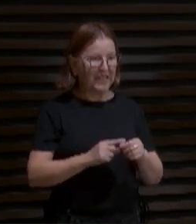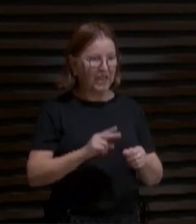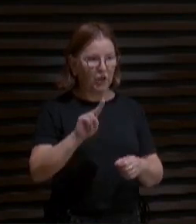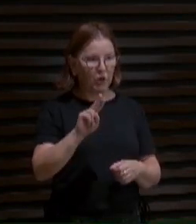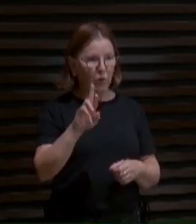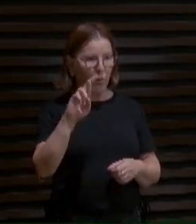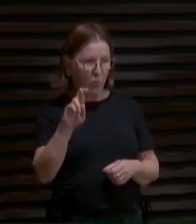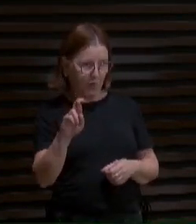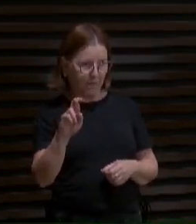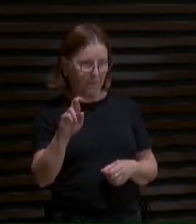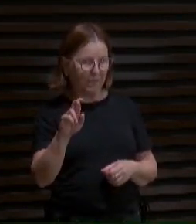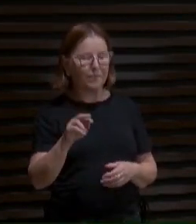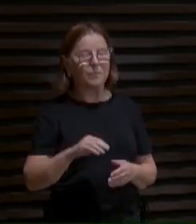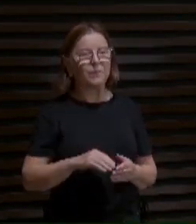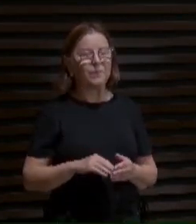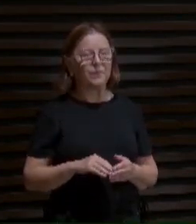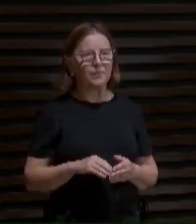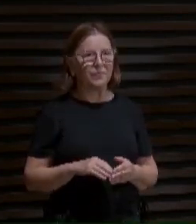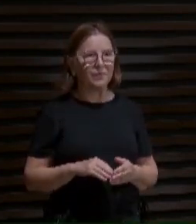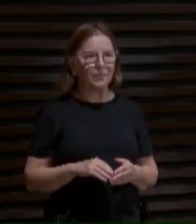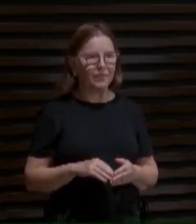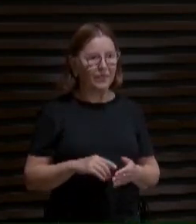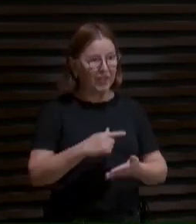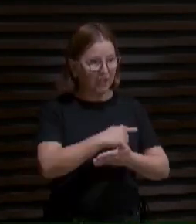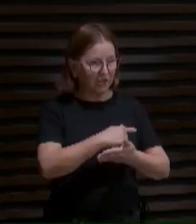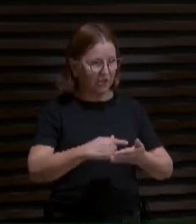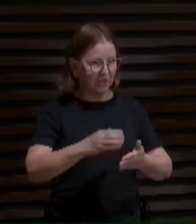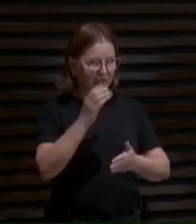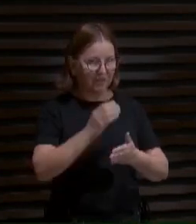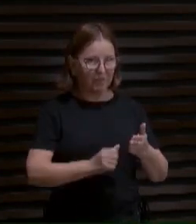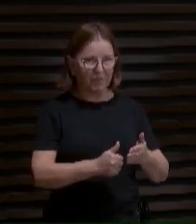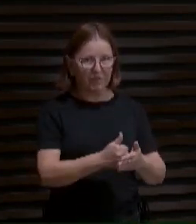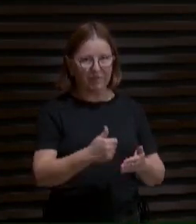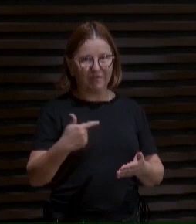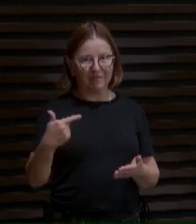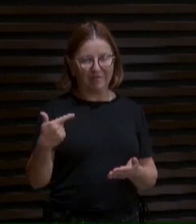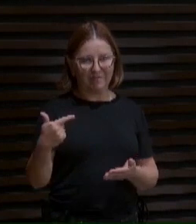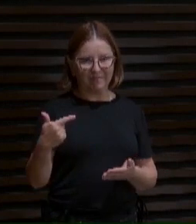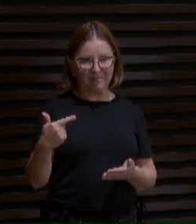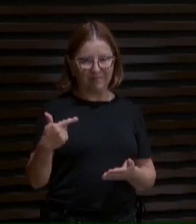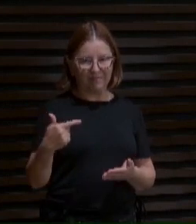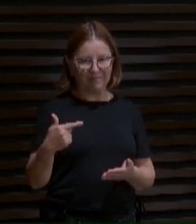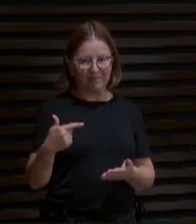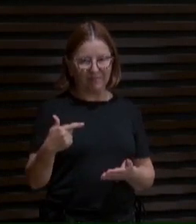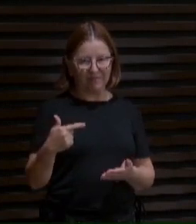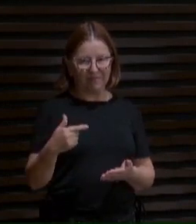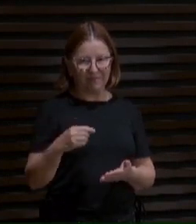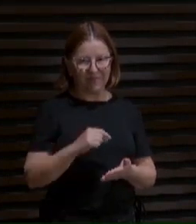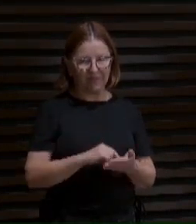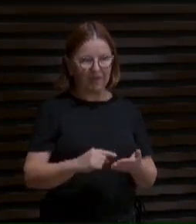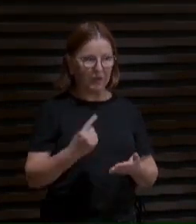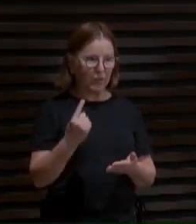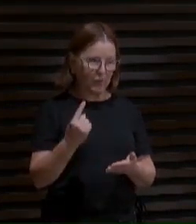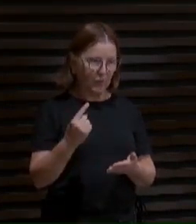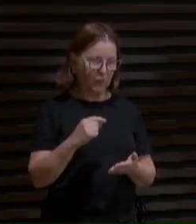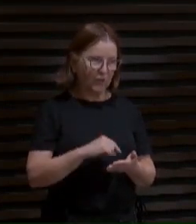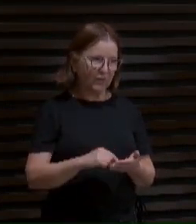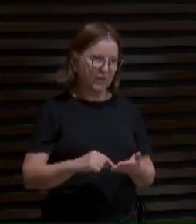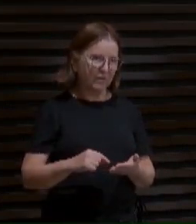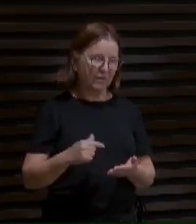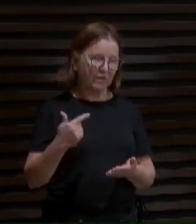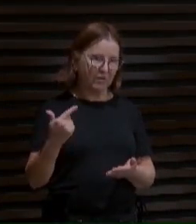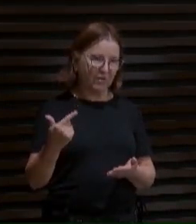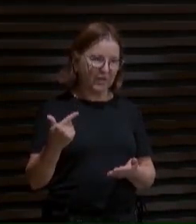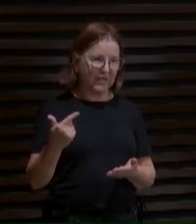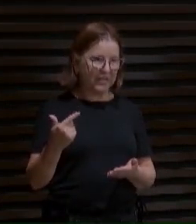disse o seguinte, vamos dar uma olhada em Gênesis 12, 1 e 2. Deus,